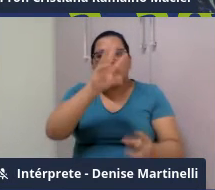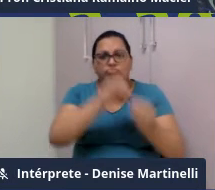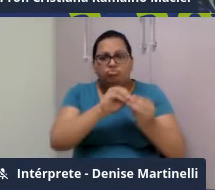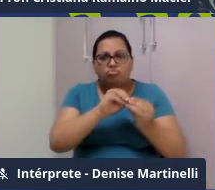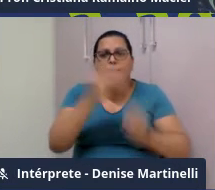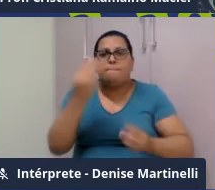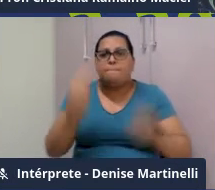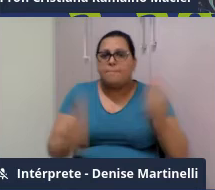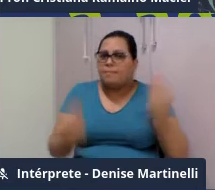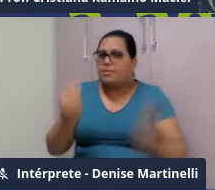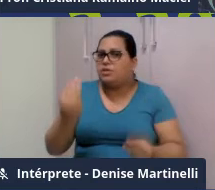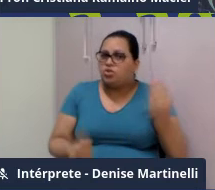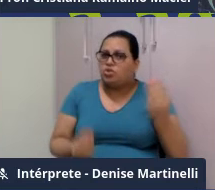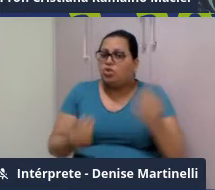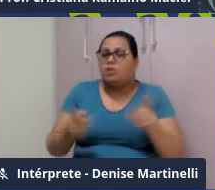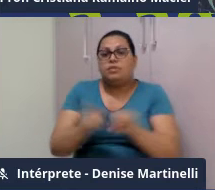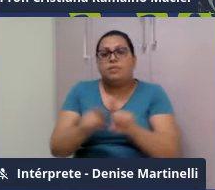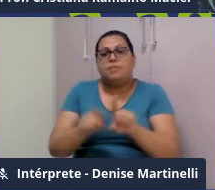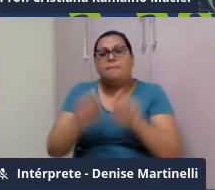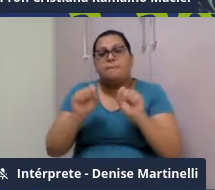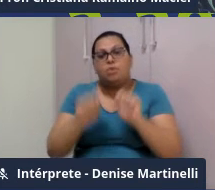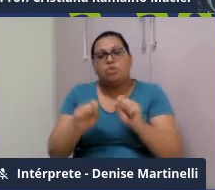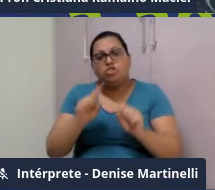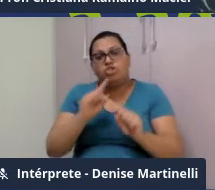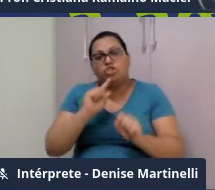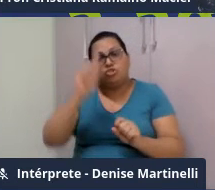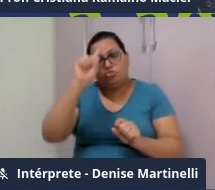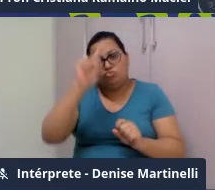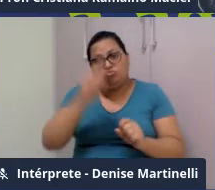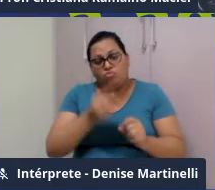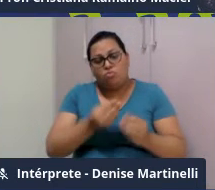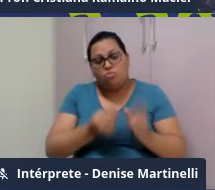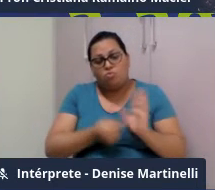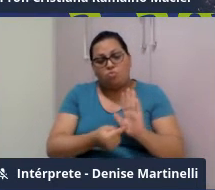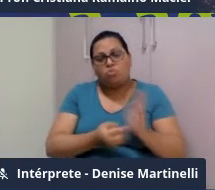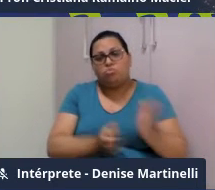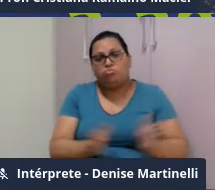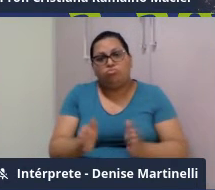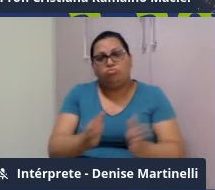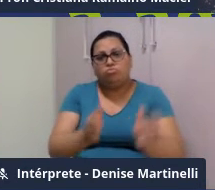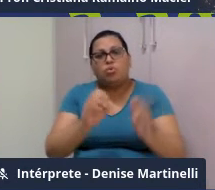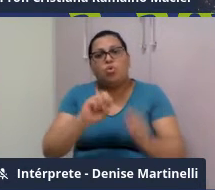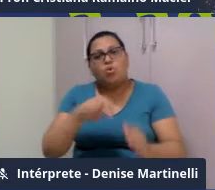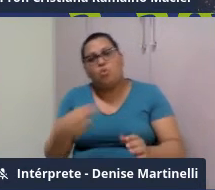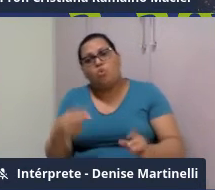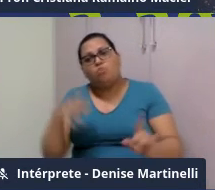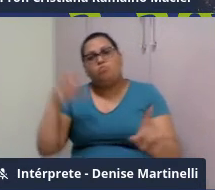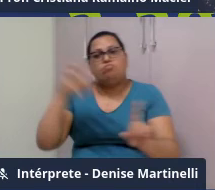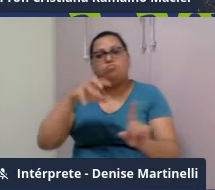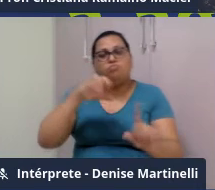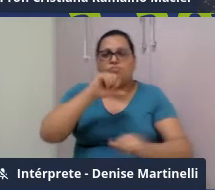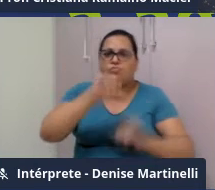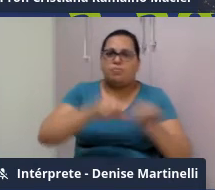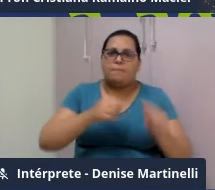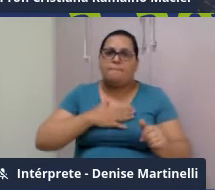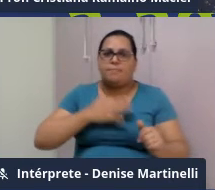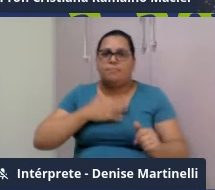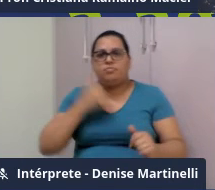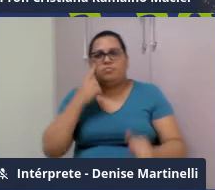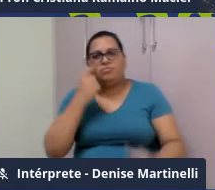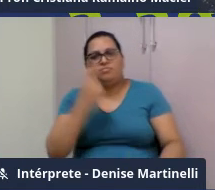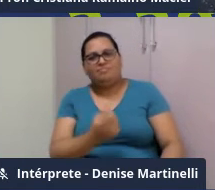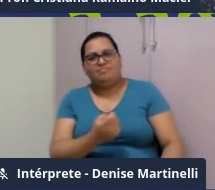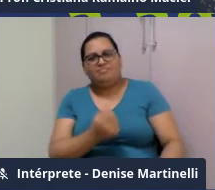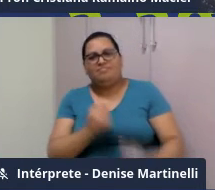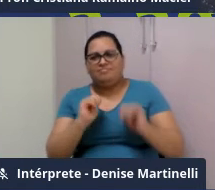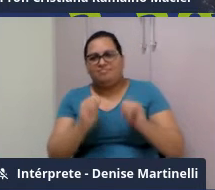interferir uma ação do meu interesse. Então, isso era um pouco do que eu queria falar para